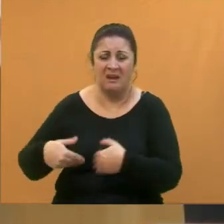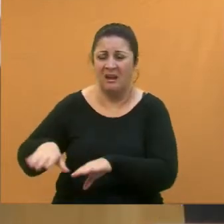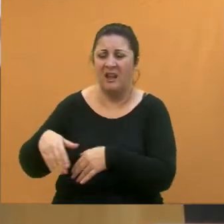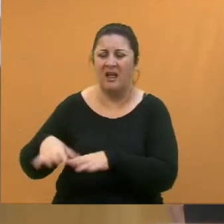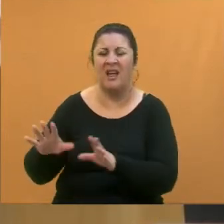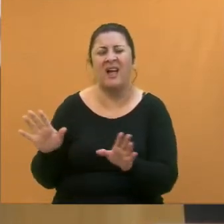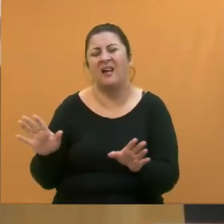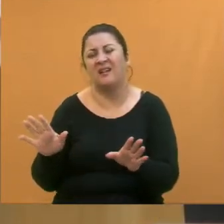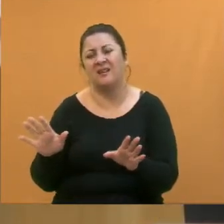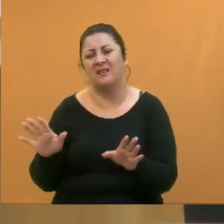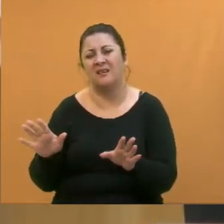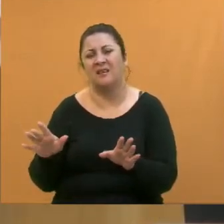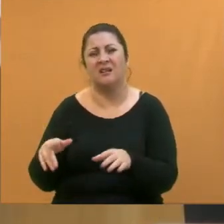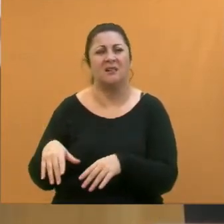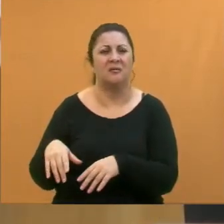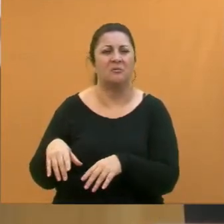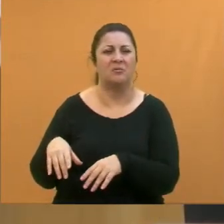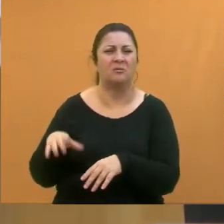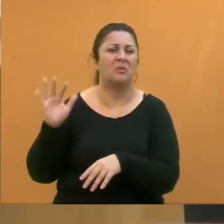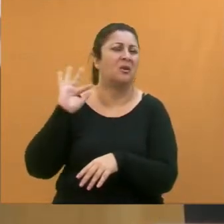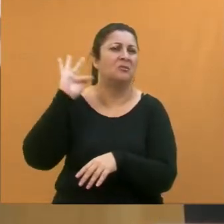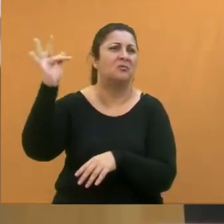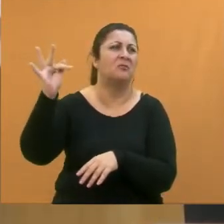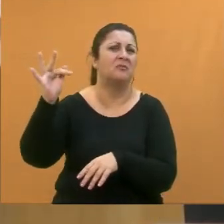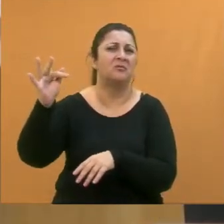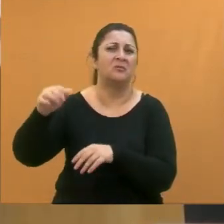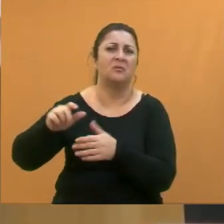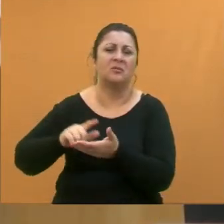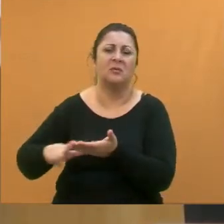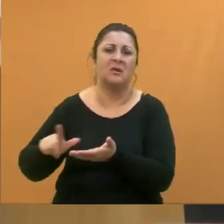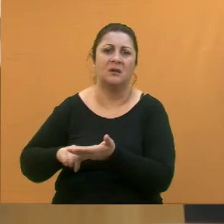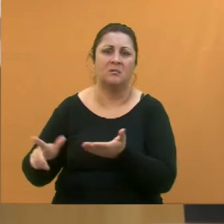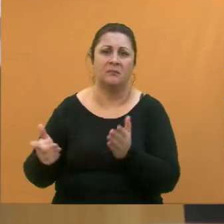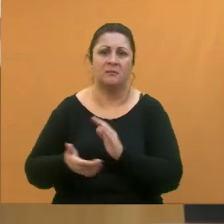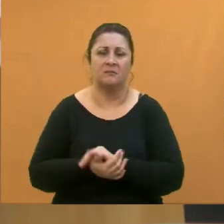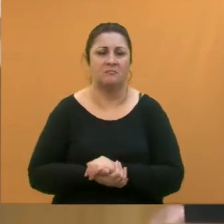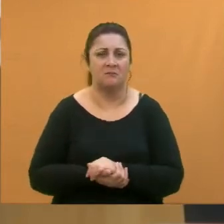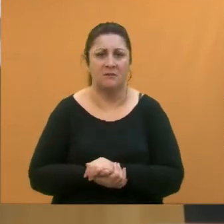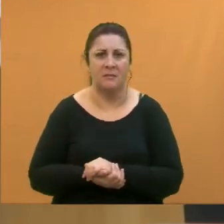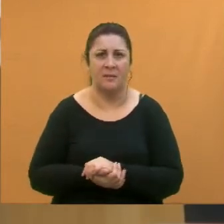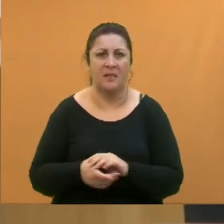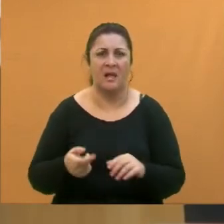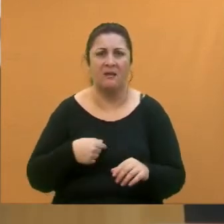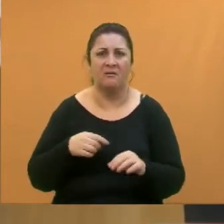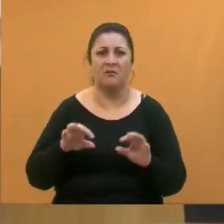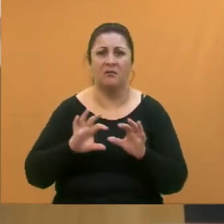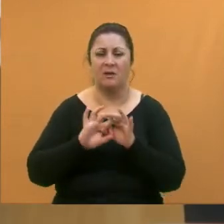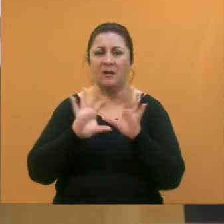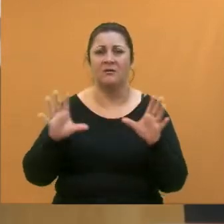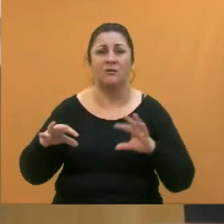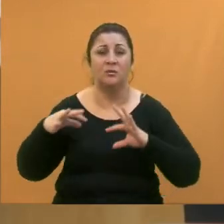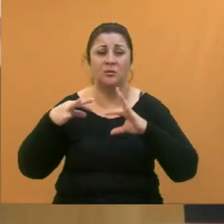pensa assim, uma hora vai entrar um prefeito aí, vai dar anistia e eu me livro disso tudo.